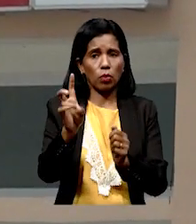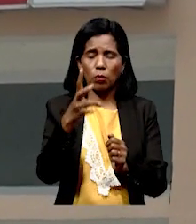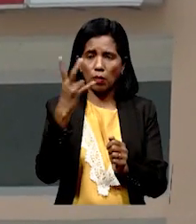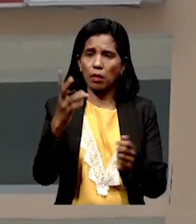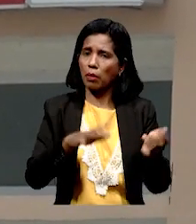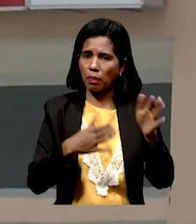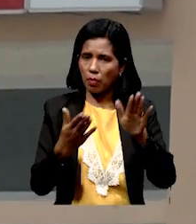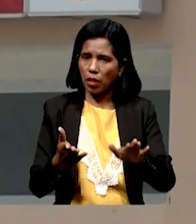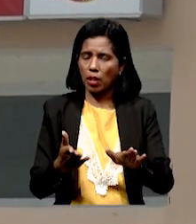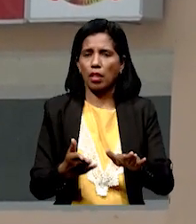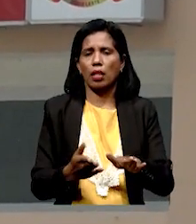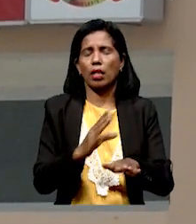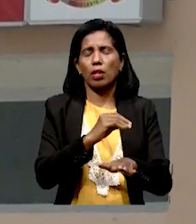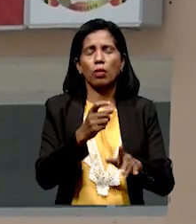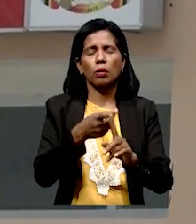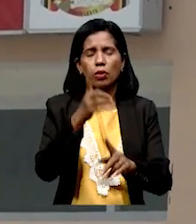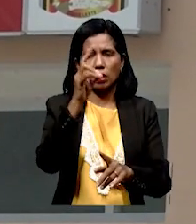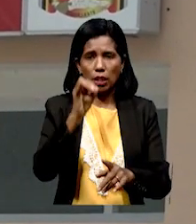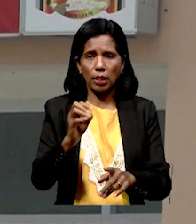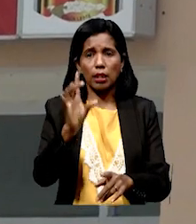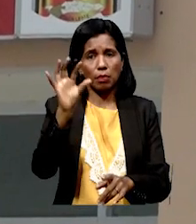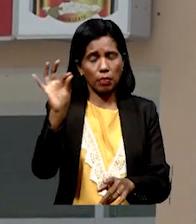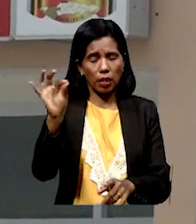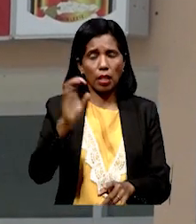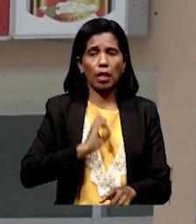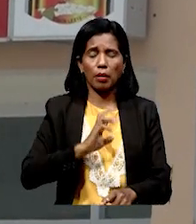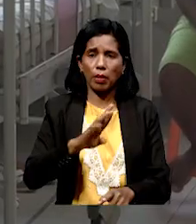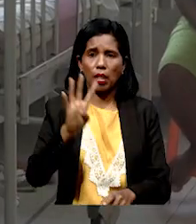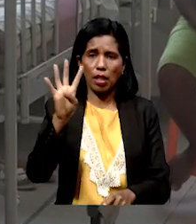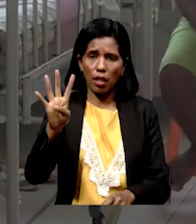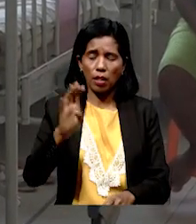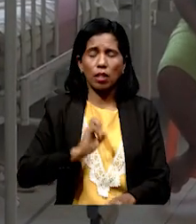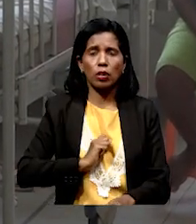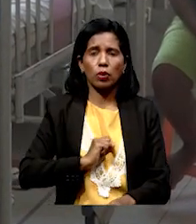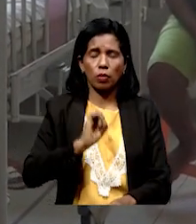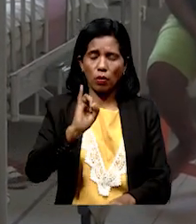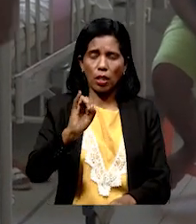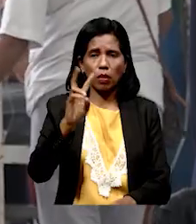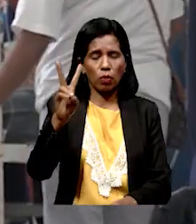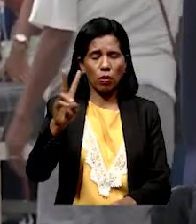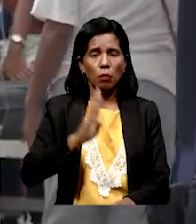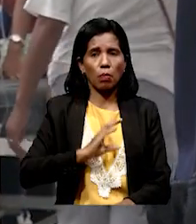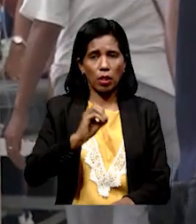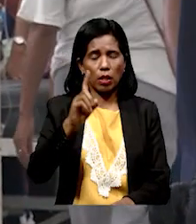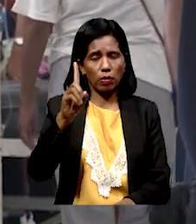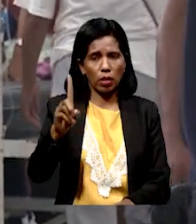vida, kompostu husi dili na insia. Ermera hat, kovalima rua, bobonaru ida,